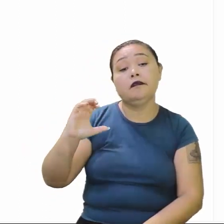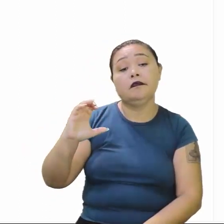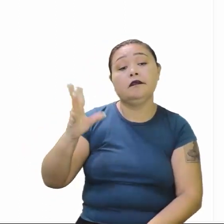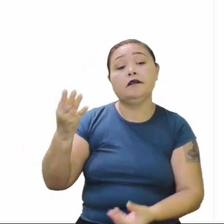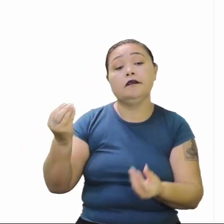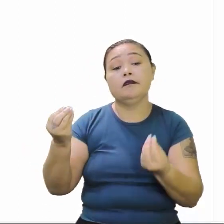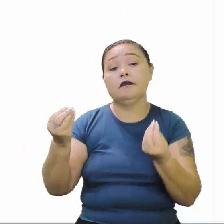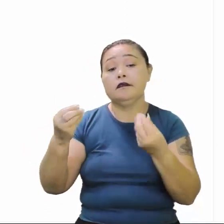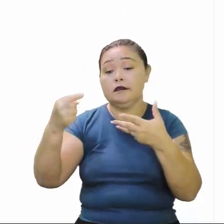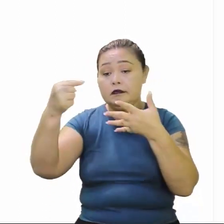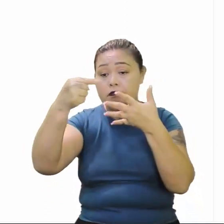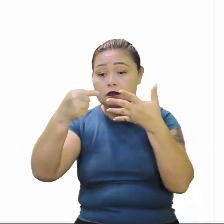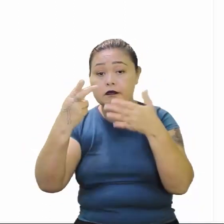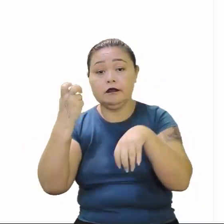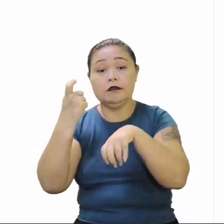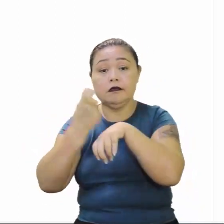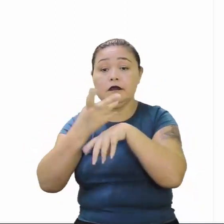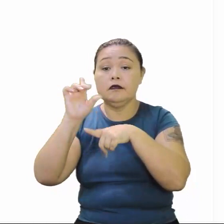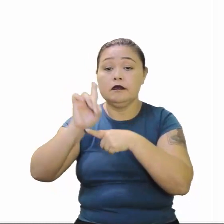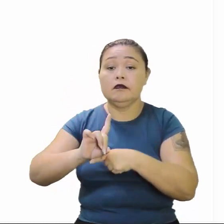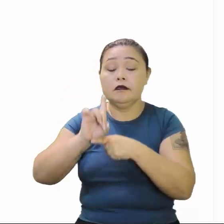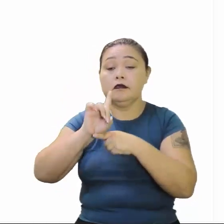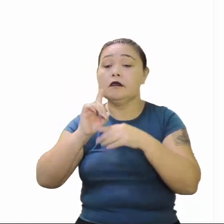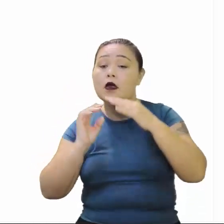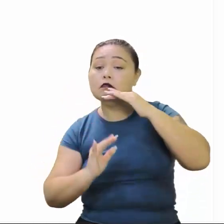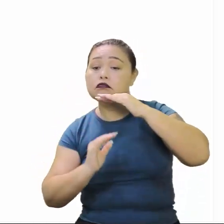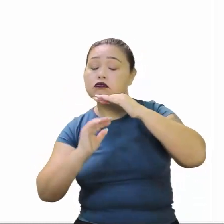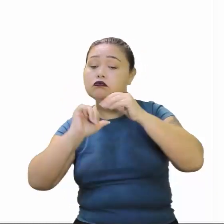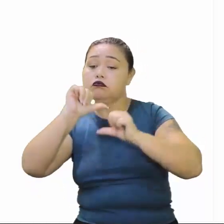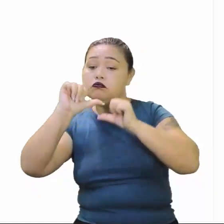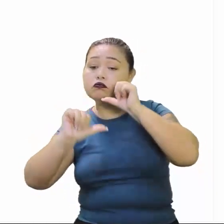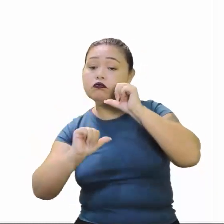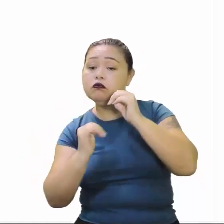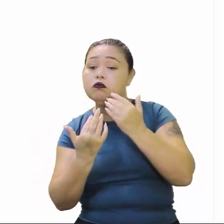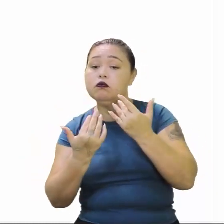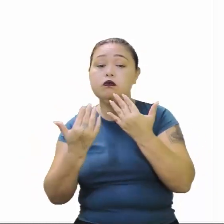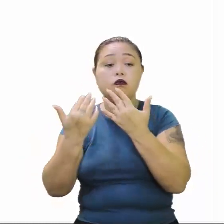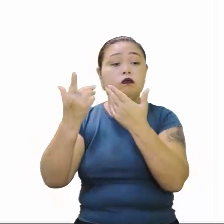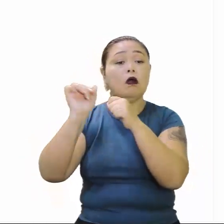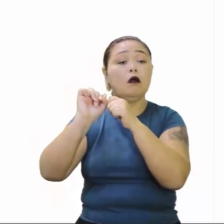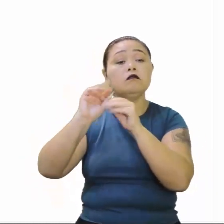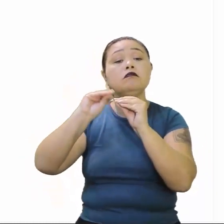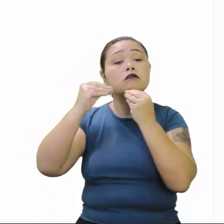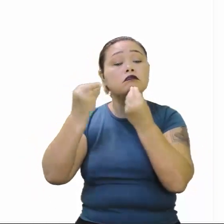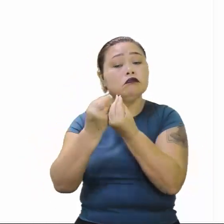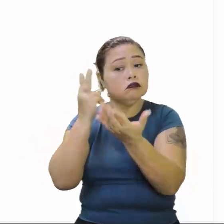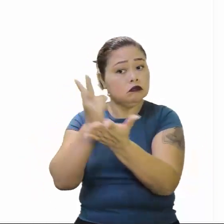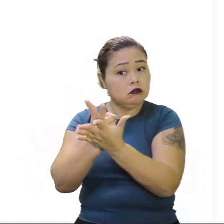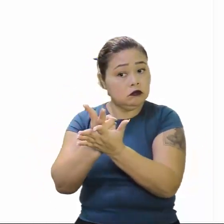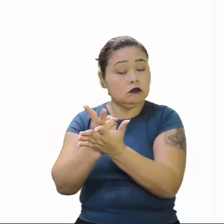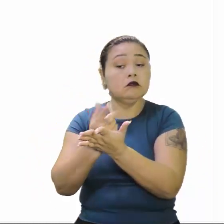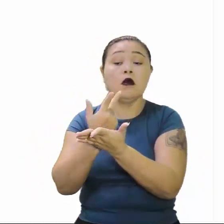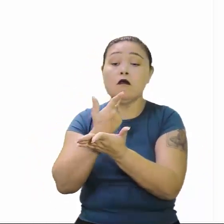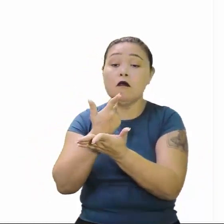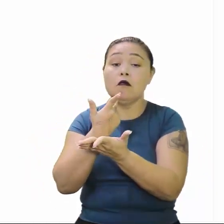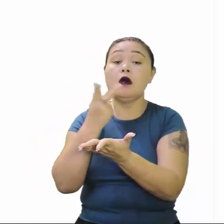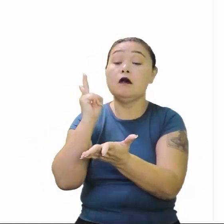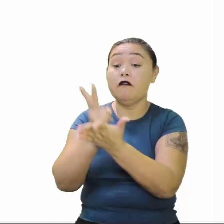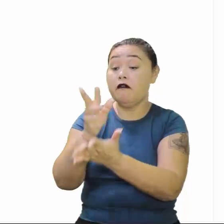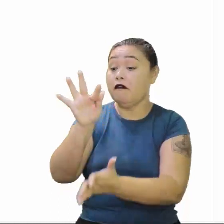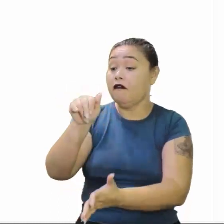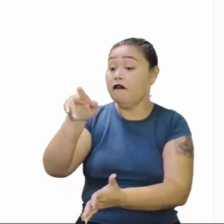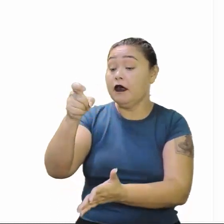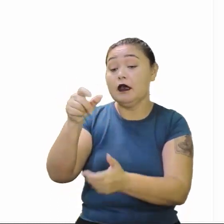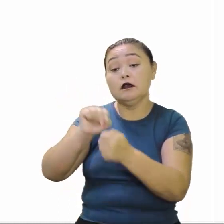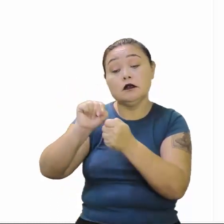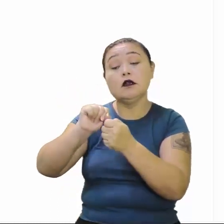propriedades físicas como densidades, ponto de fusão e de ebulição são fixas? Sim. Quando a gente fala são fixas, é